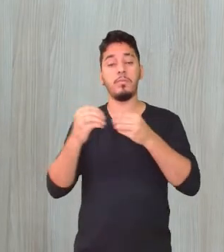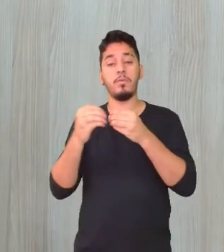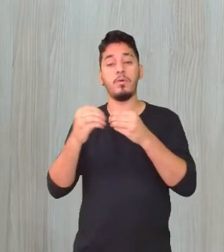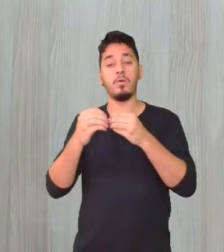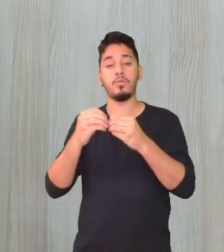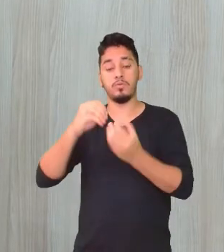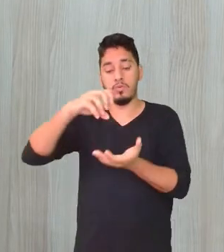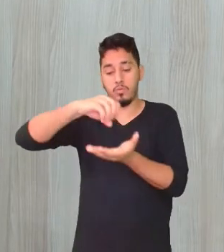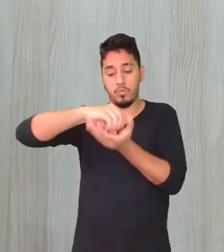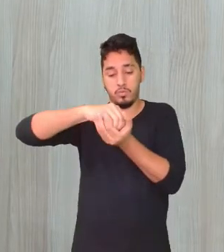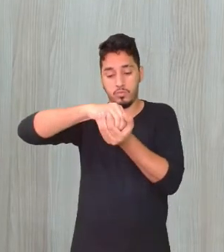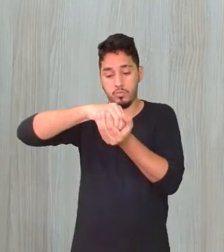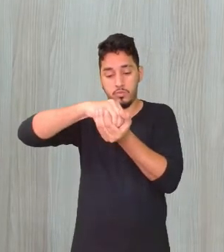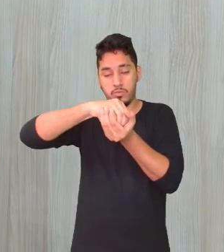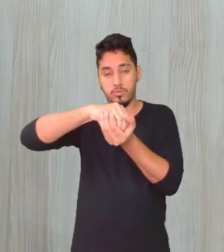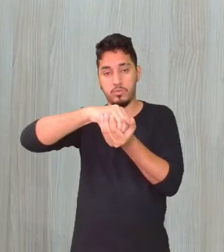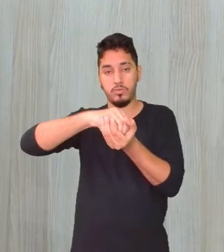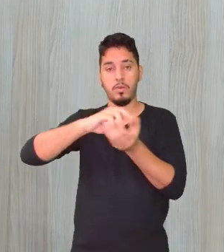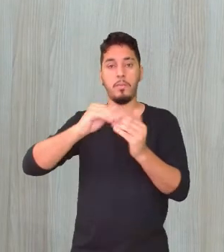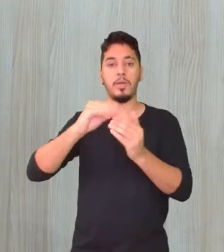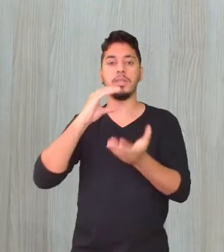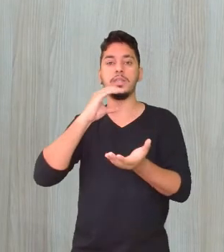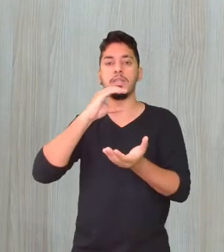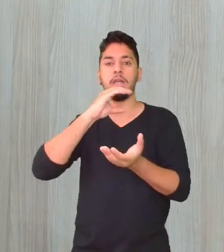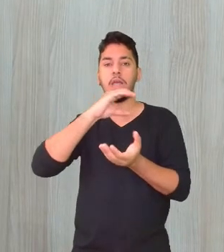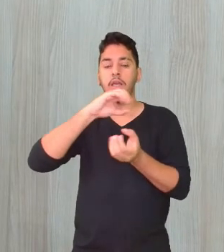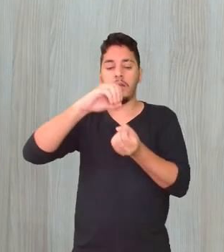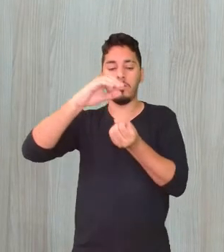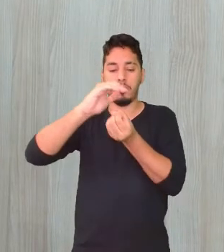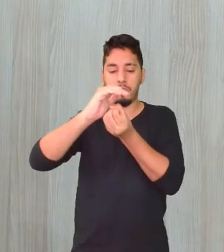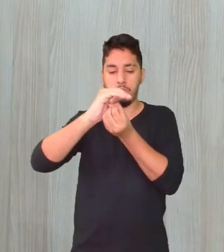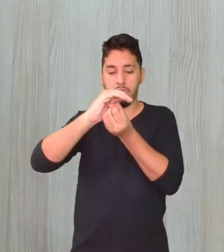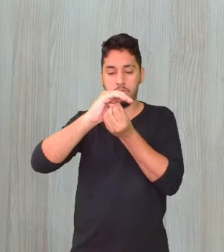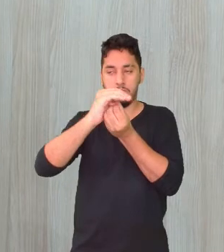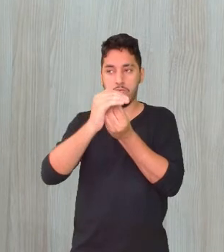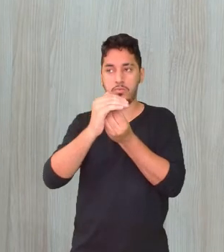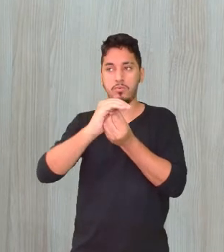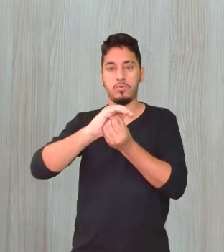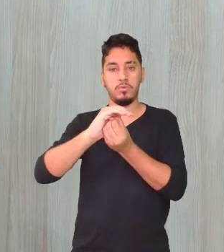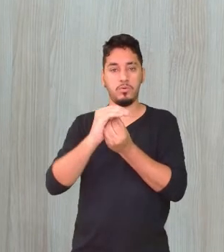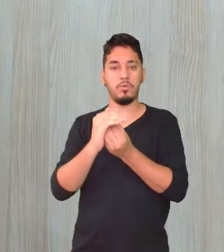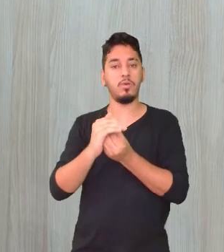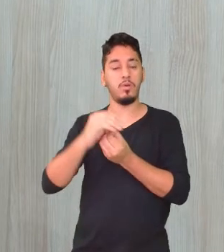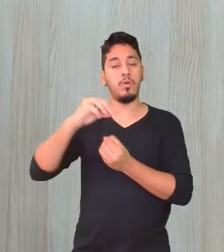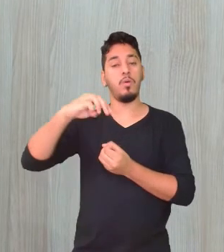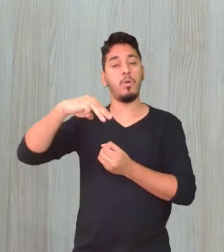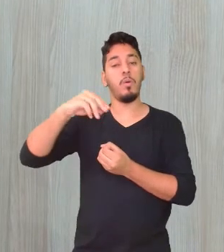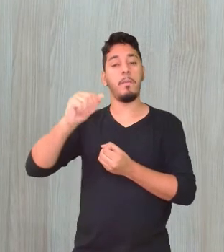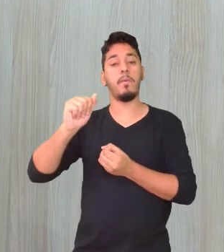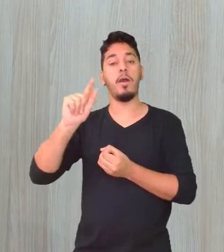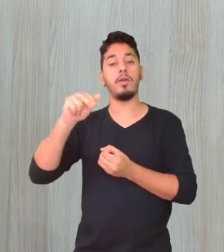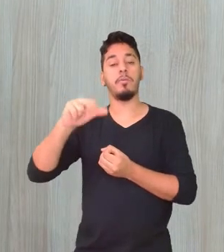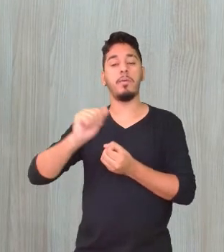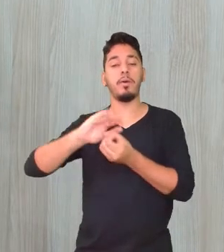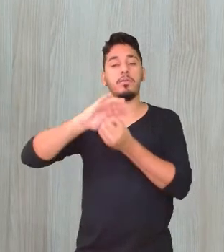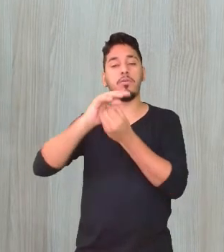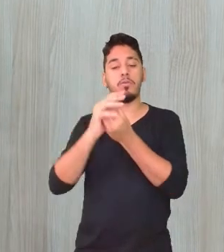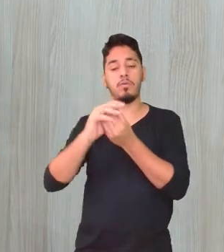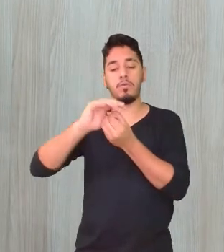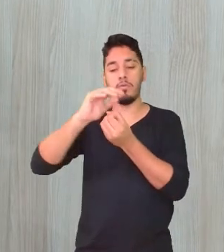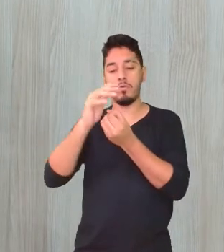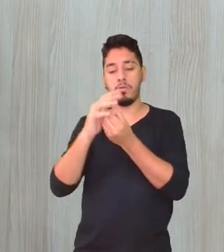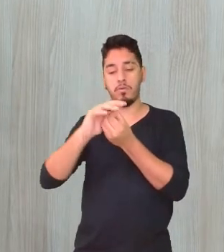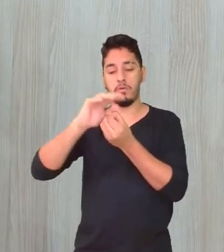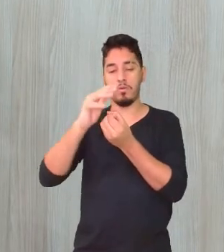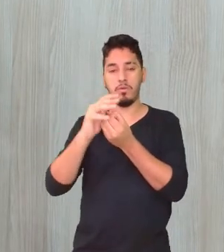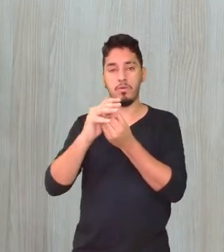núcleo. Então, ou seja, vai ser mais quente, né? E é mais fluido, né? O magma é mais fluido, né? Exatamente. Já o manto